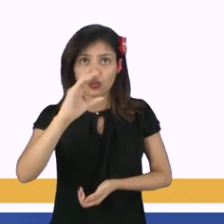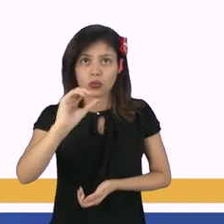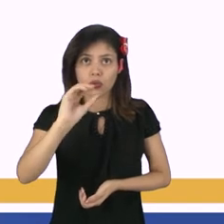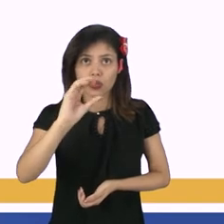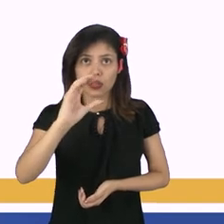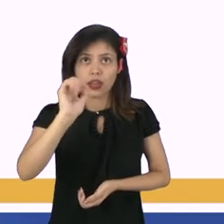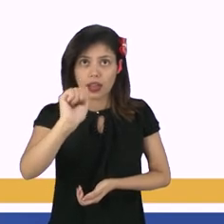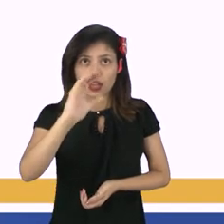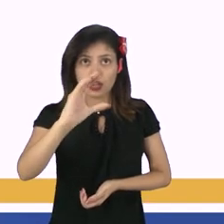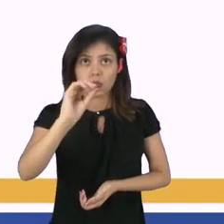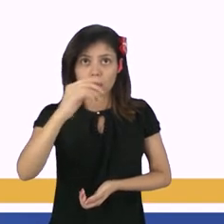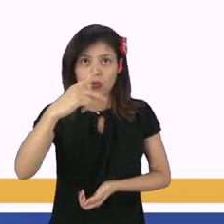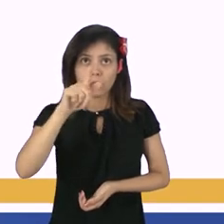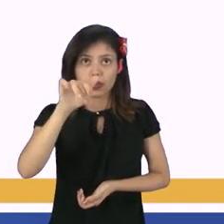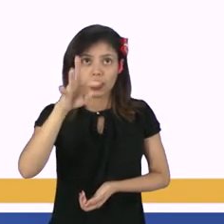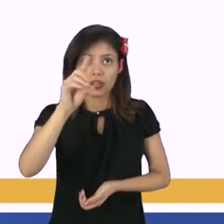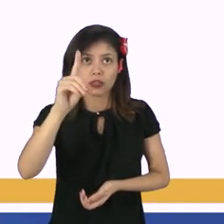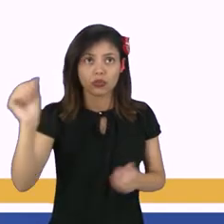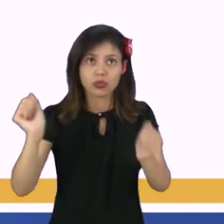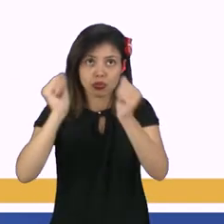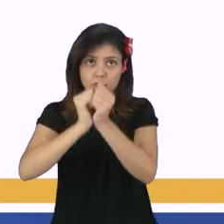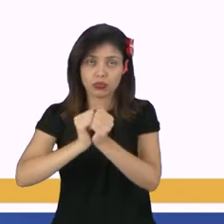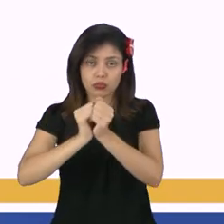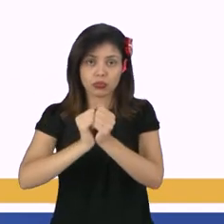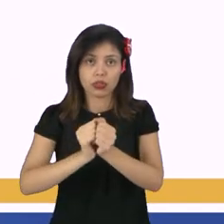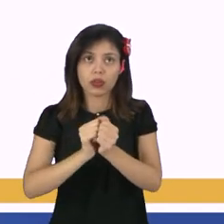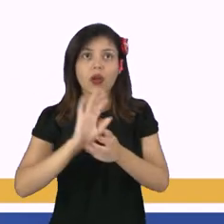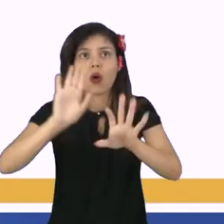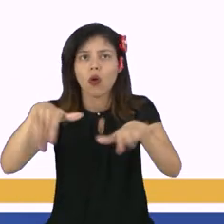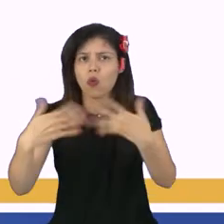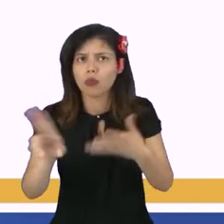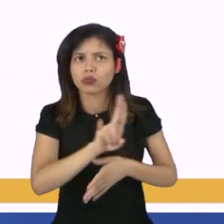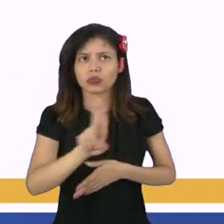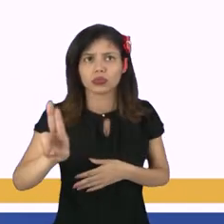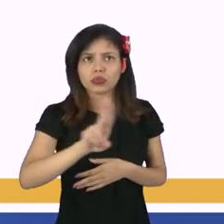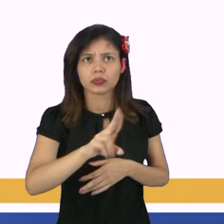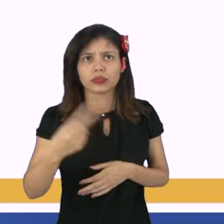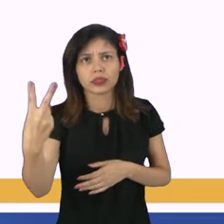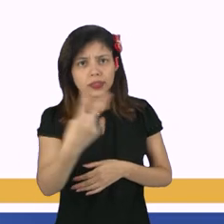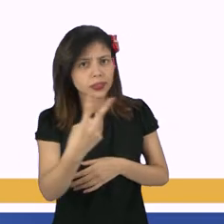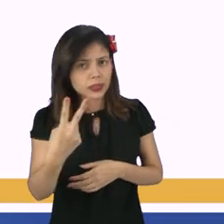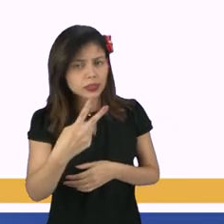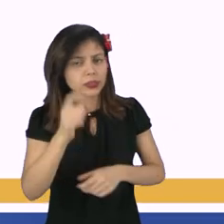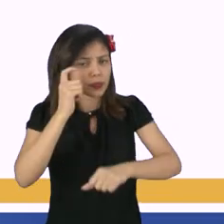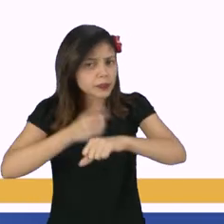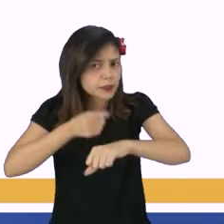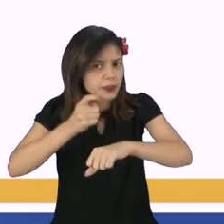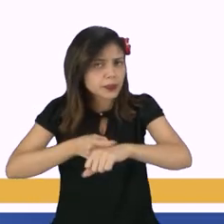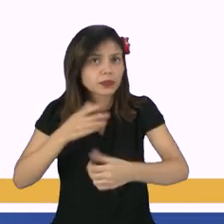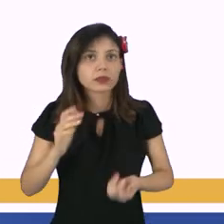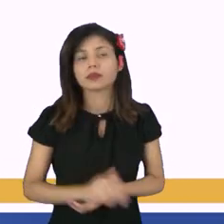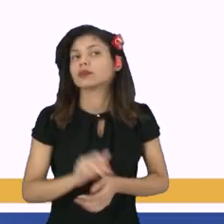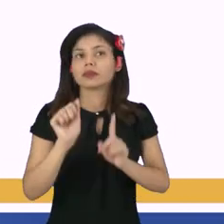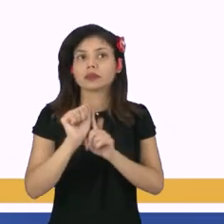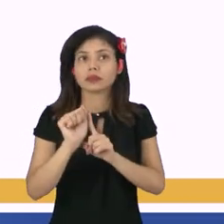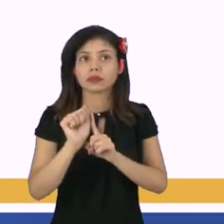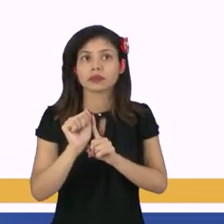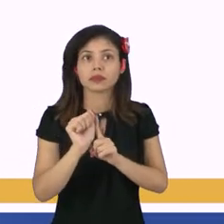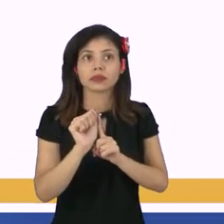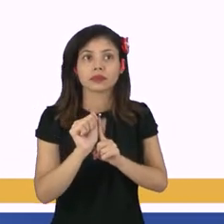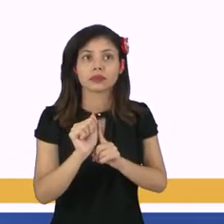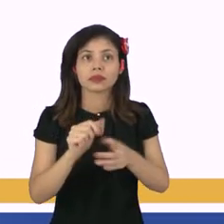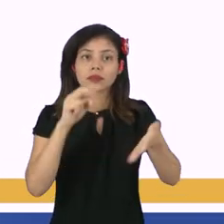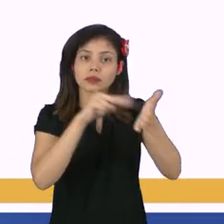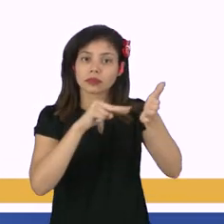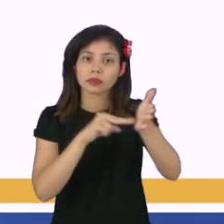é um no outro então eu pergunto Quais são os nomes desses dois sólidos letra A Prisma e